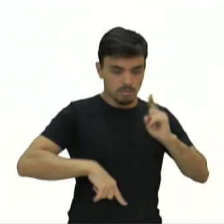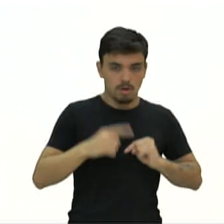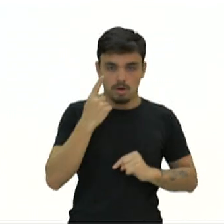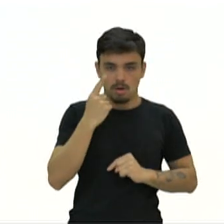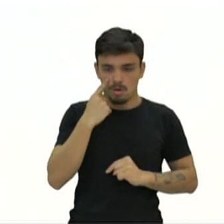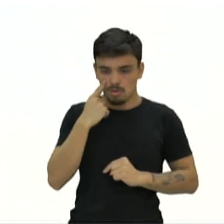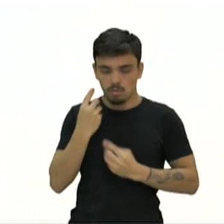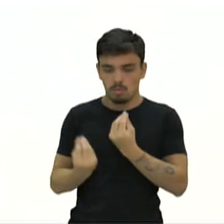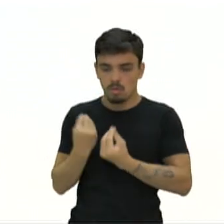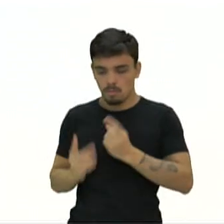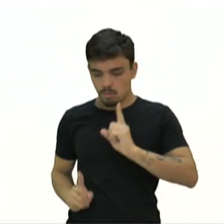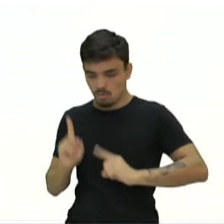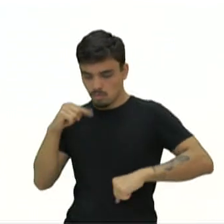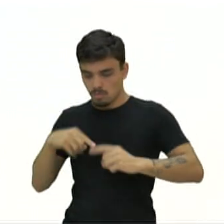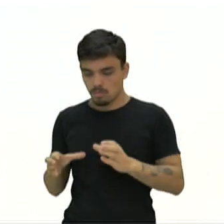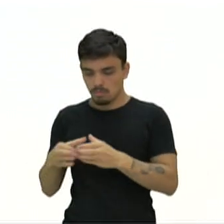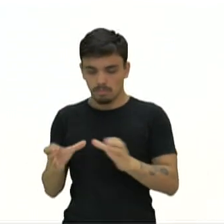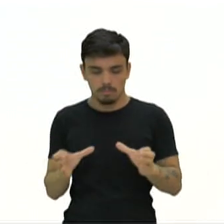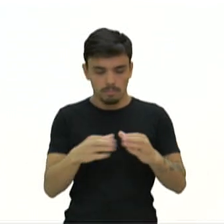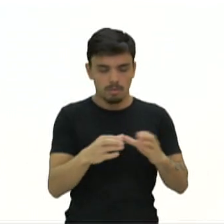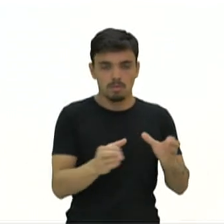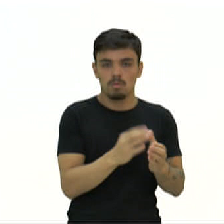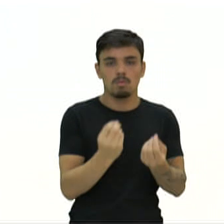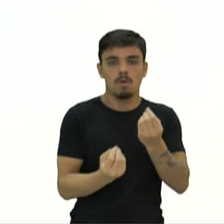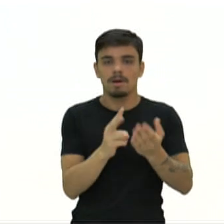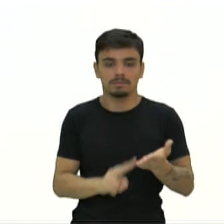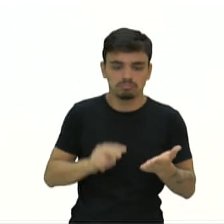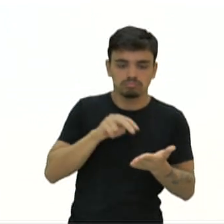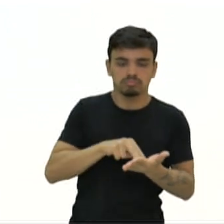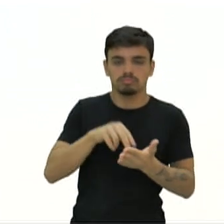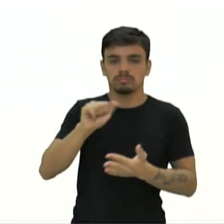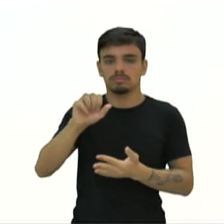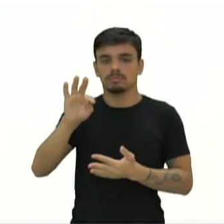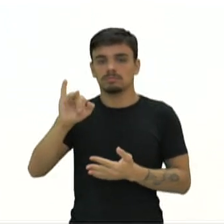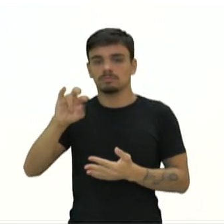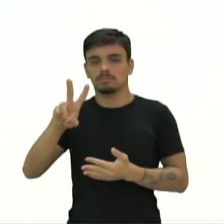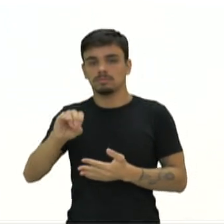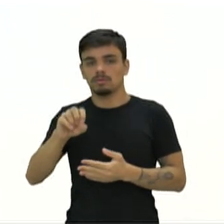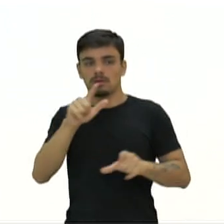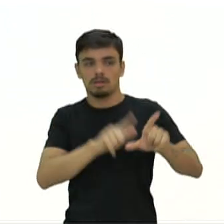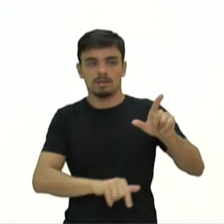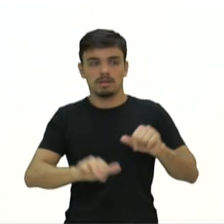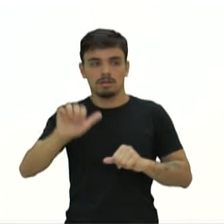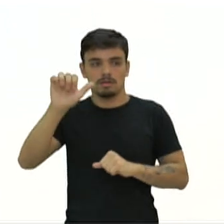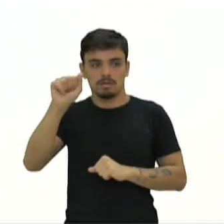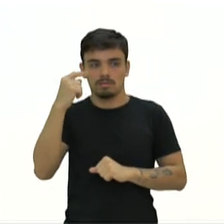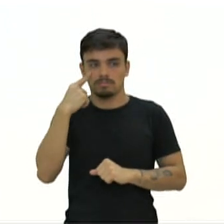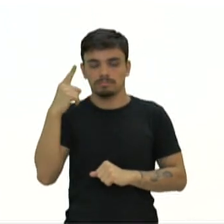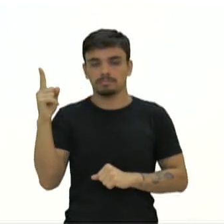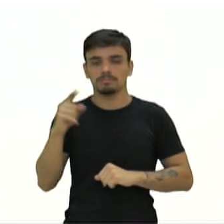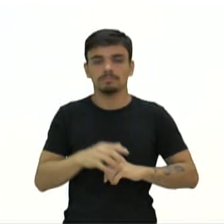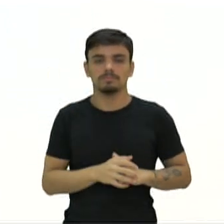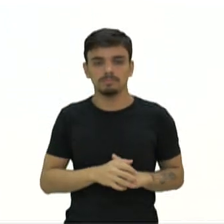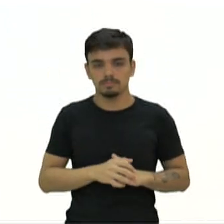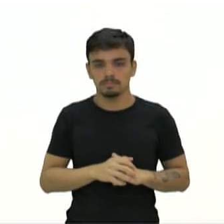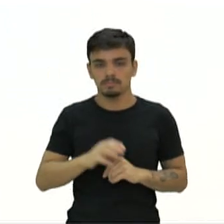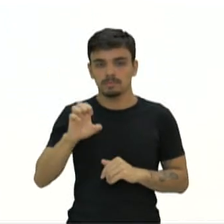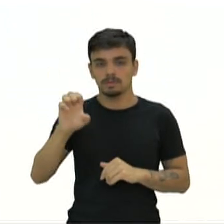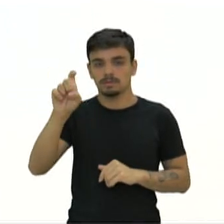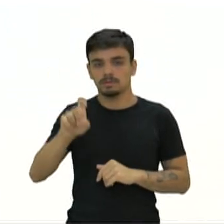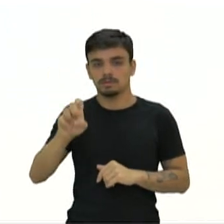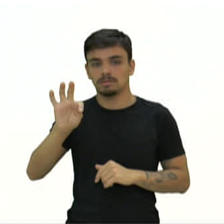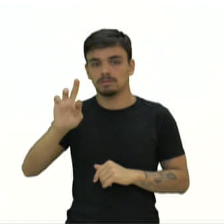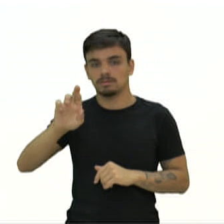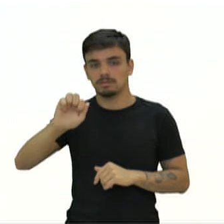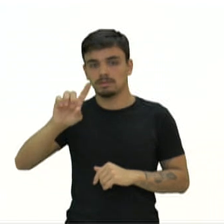esse grupo e indique qual é o mais ativo no organismo feminino. Letra a estradiona. Letra B,